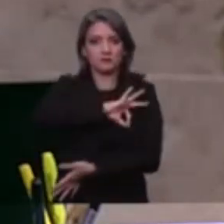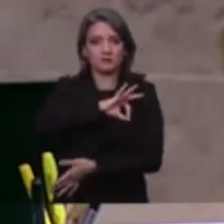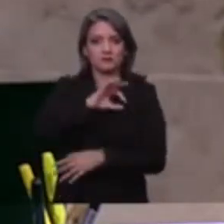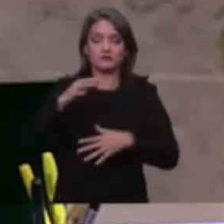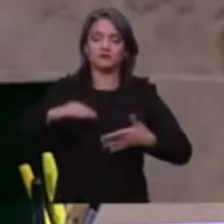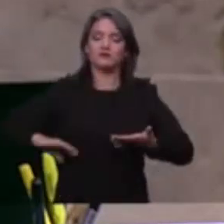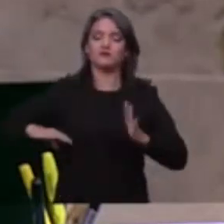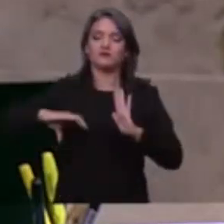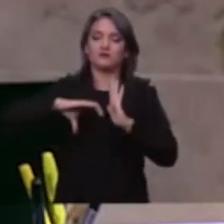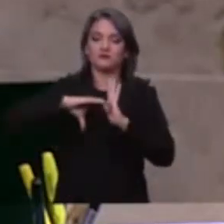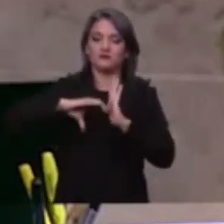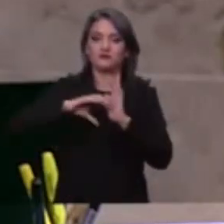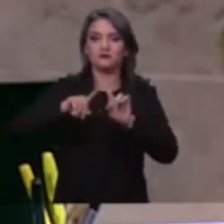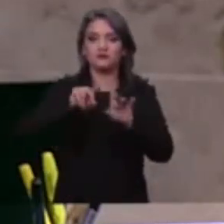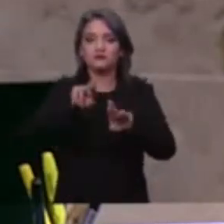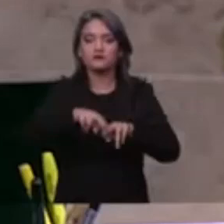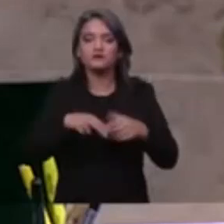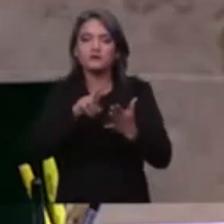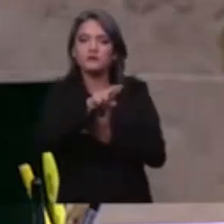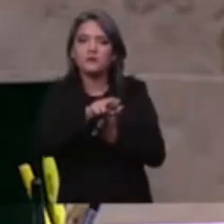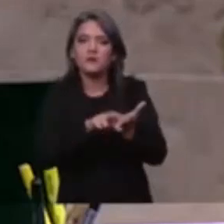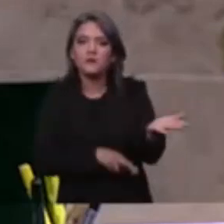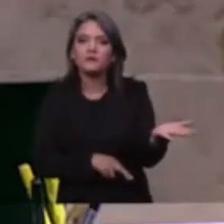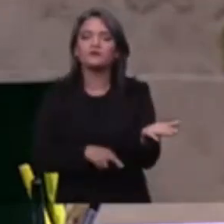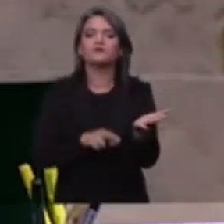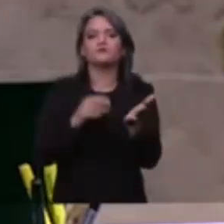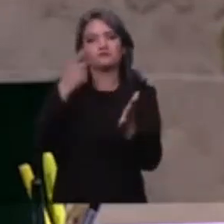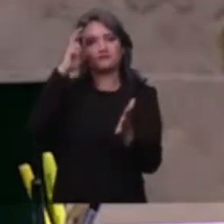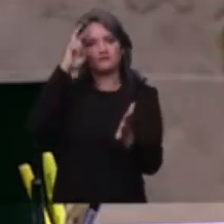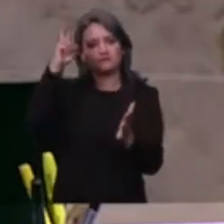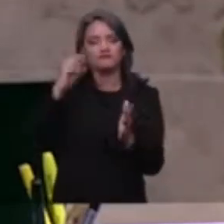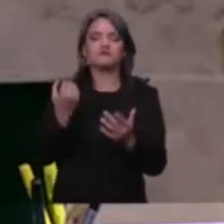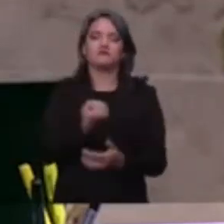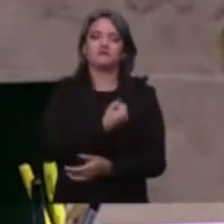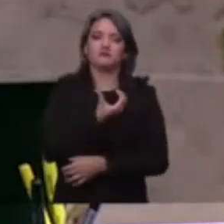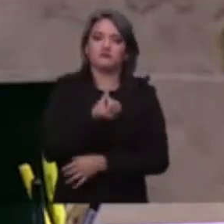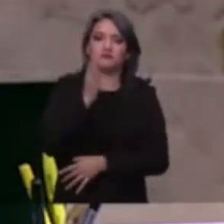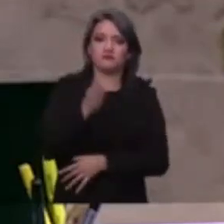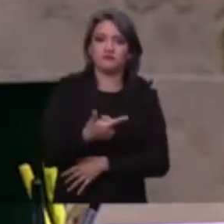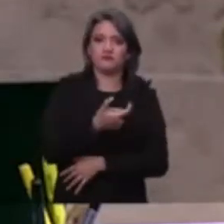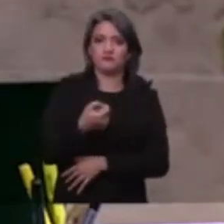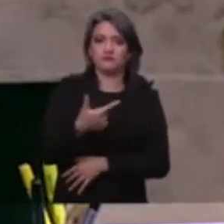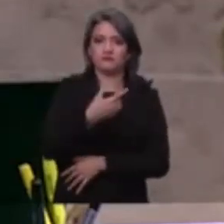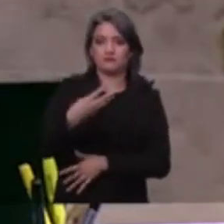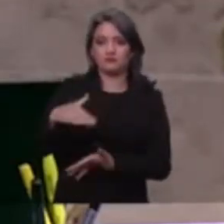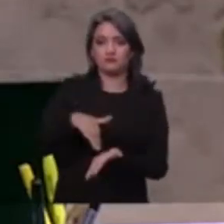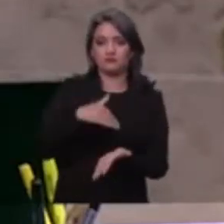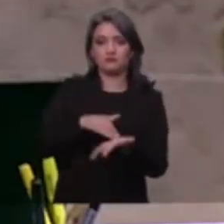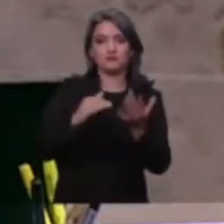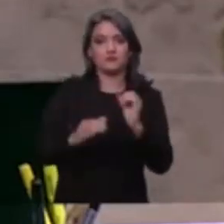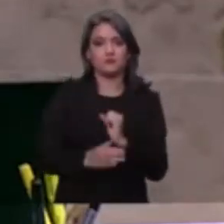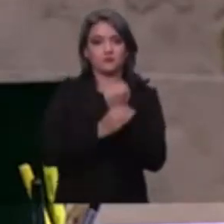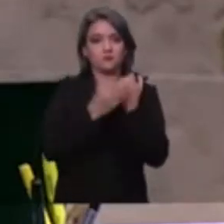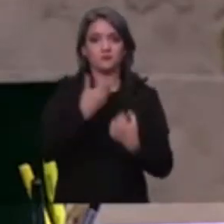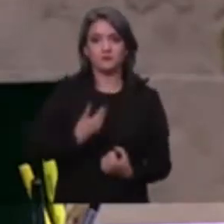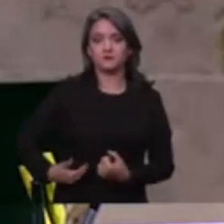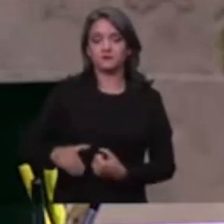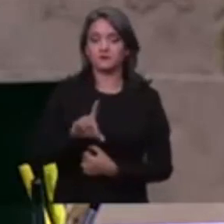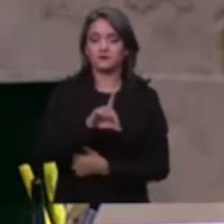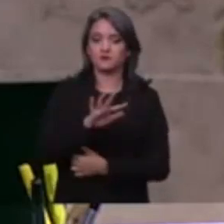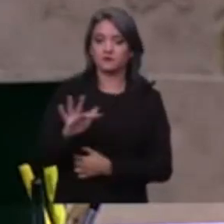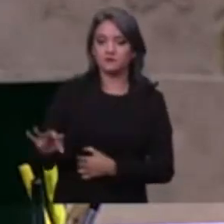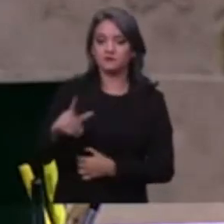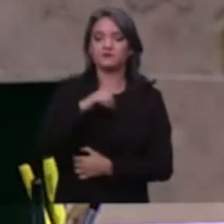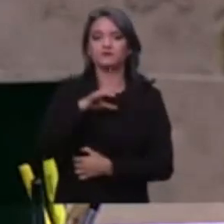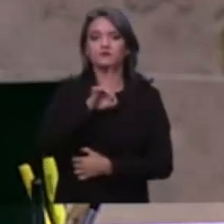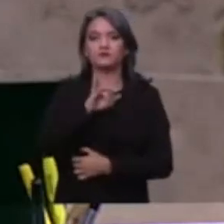por intermédio do relatório de inteligência número 6/2023 da Secretaria de Segurança Pública do DF, lavrado no